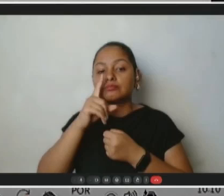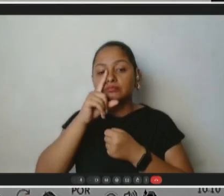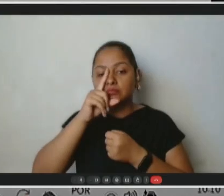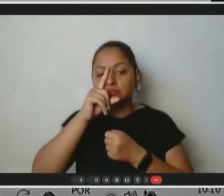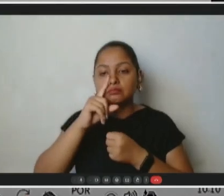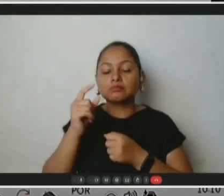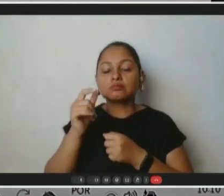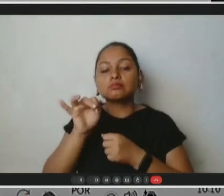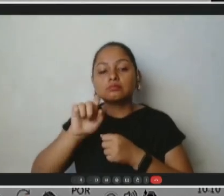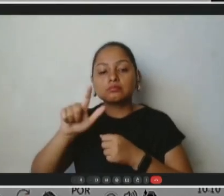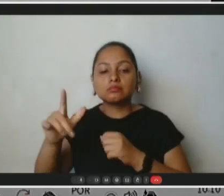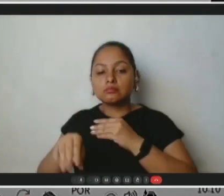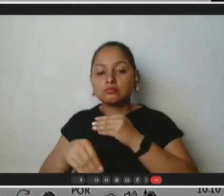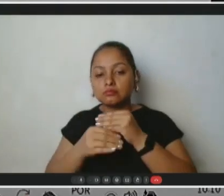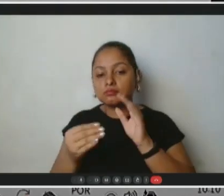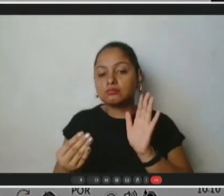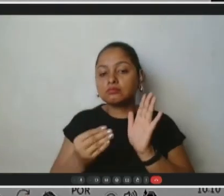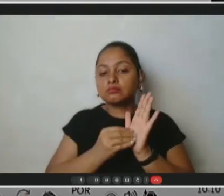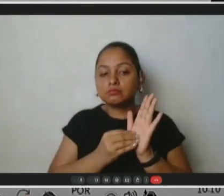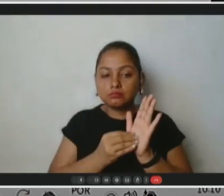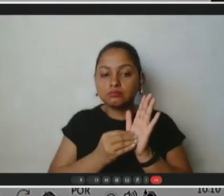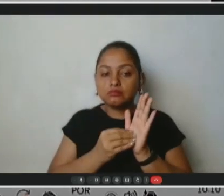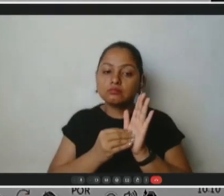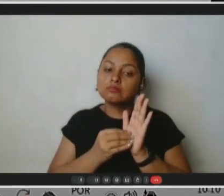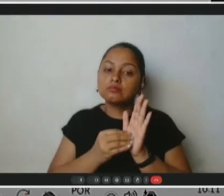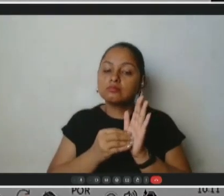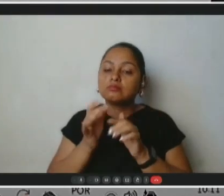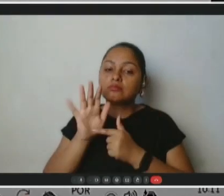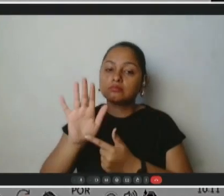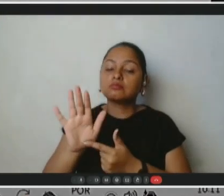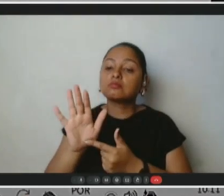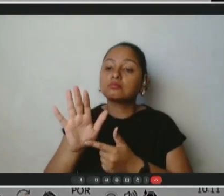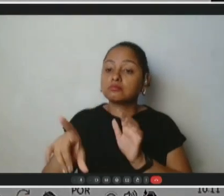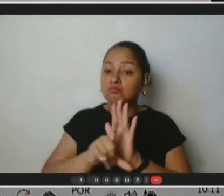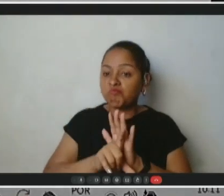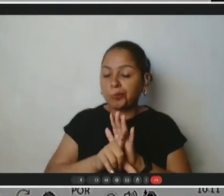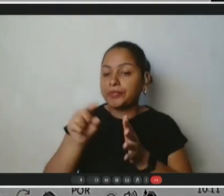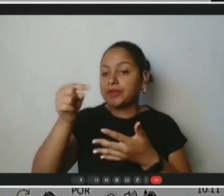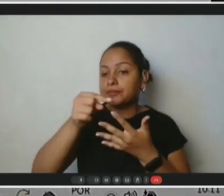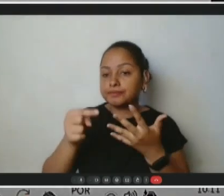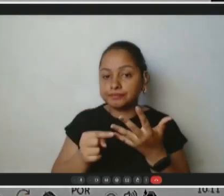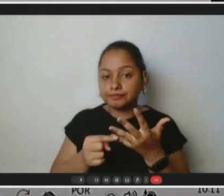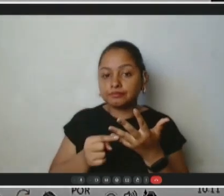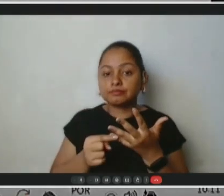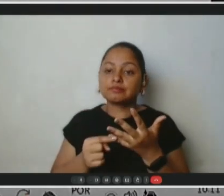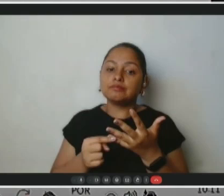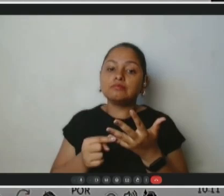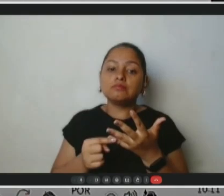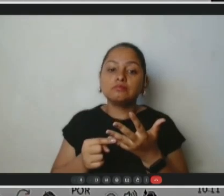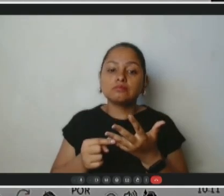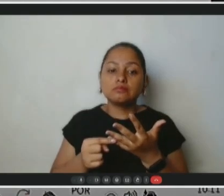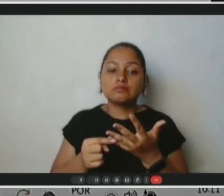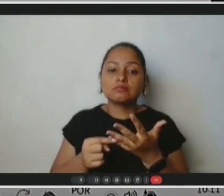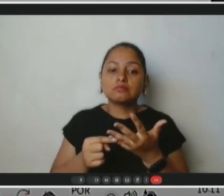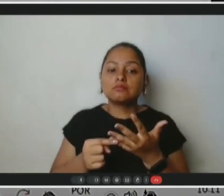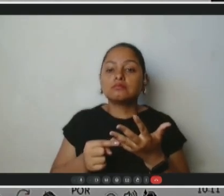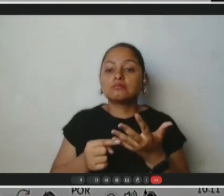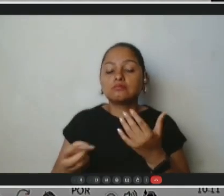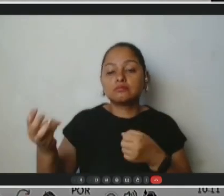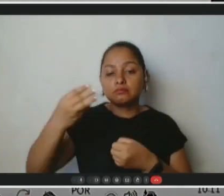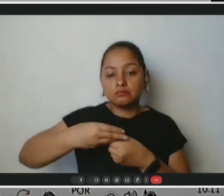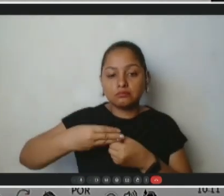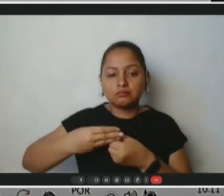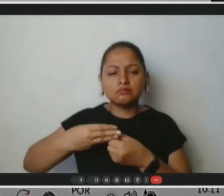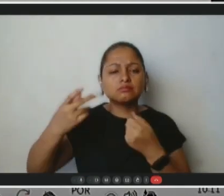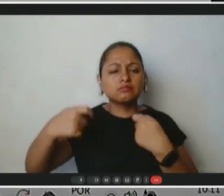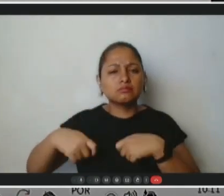anexo integrante da presente lei e são compostos por ações impetradas contra o município pendentes de decisão